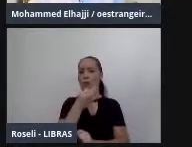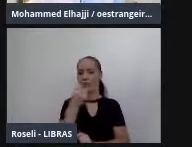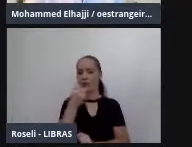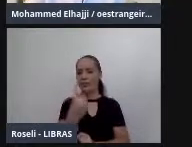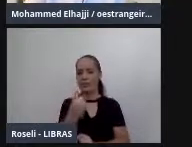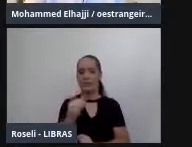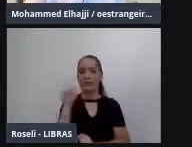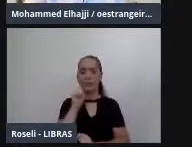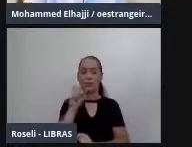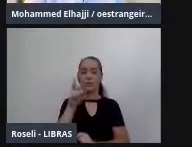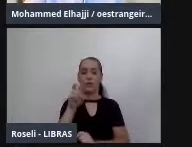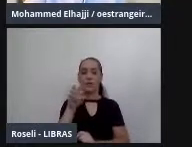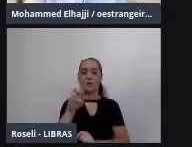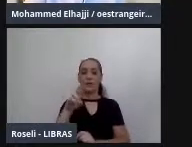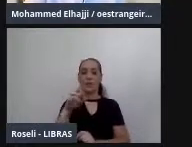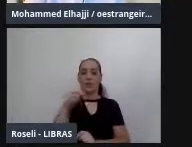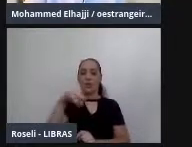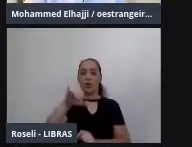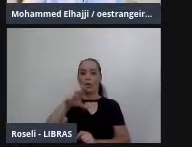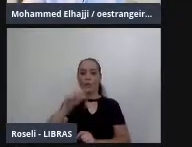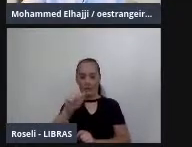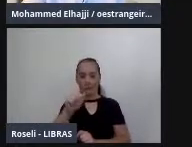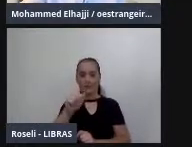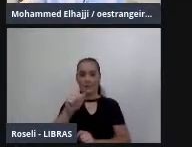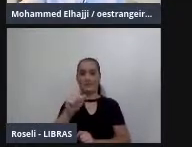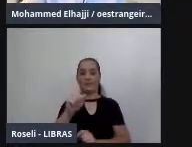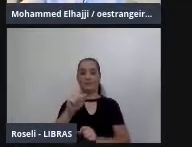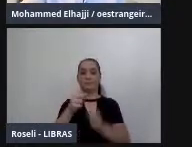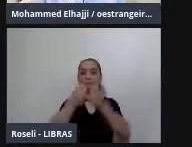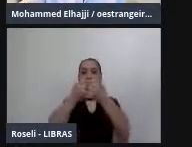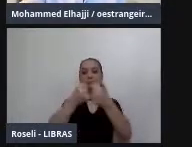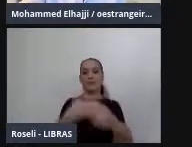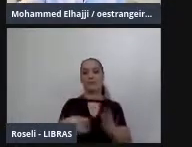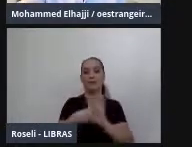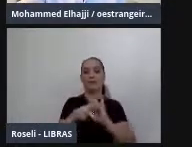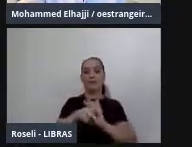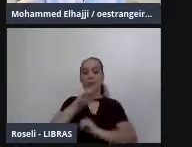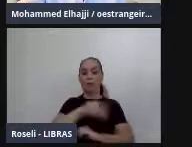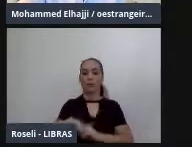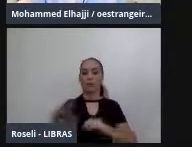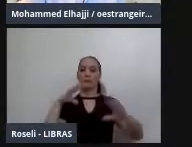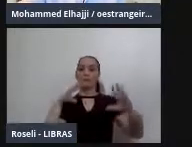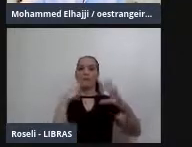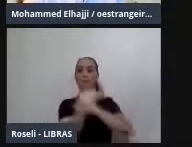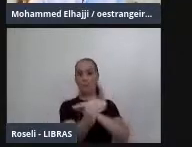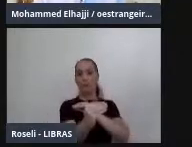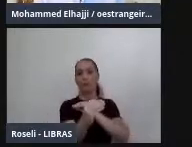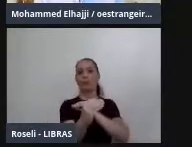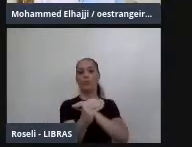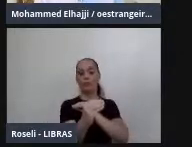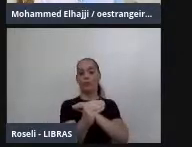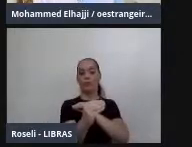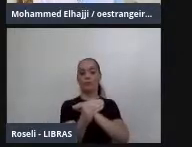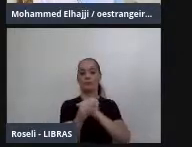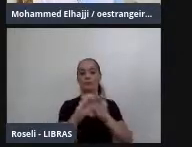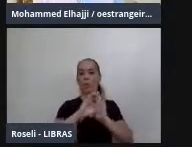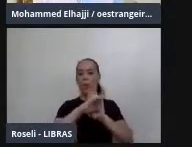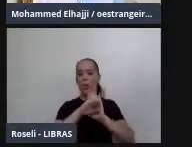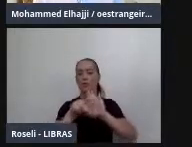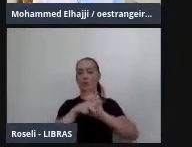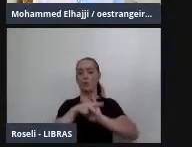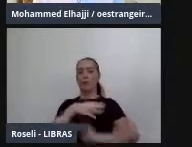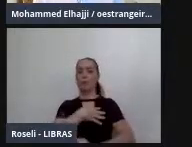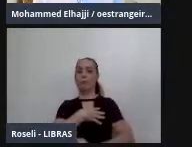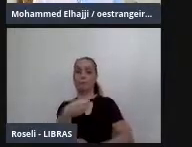Verônica Miller sobre uma definição das crianças em fuga com relação ao conflito sírio. Eu quero fazer um